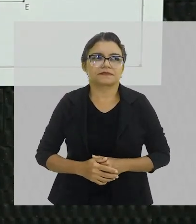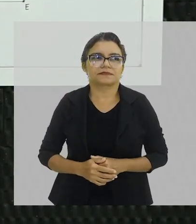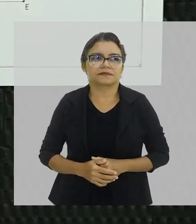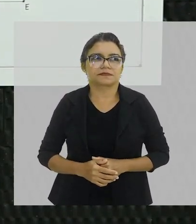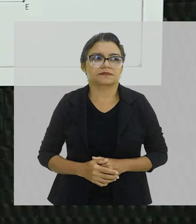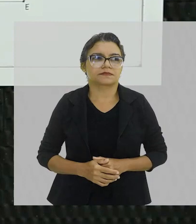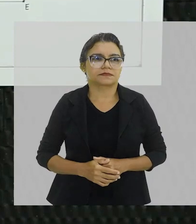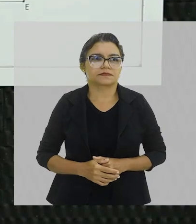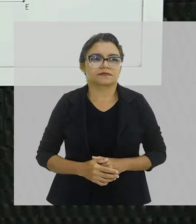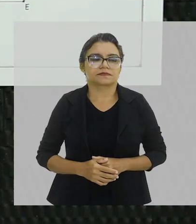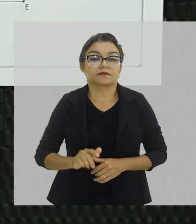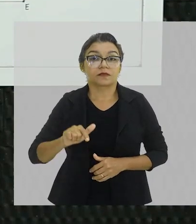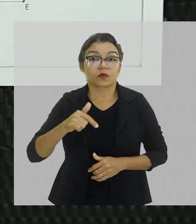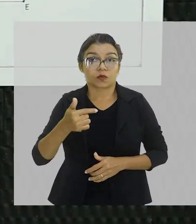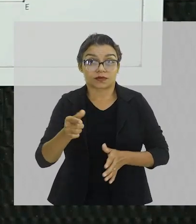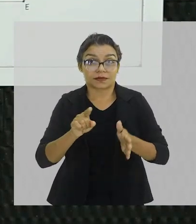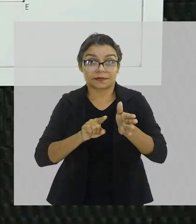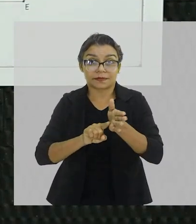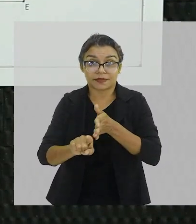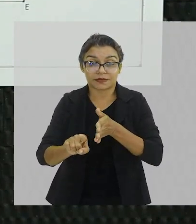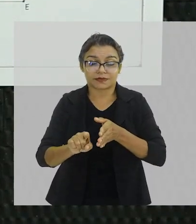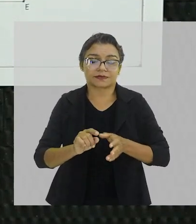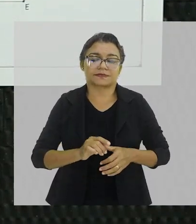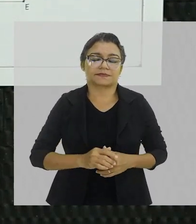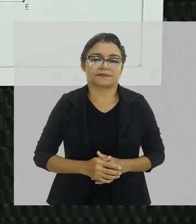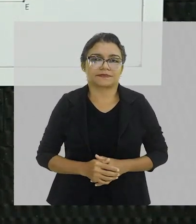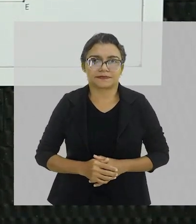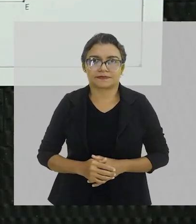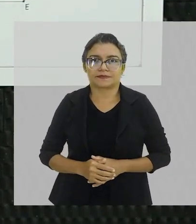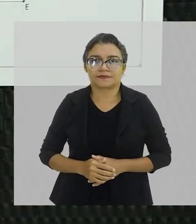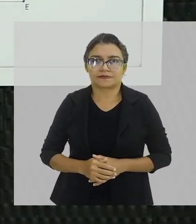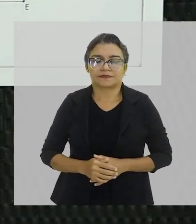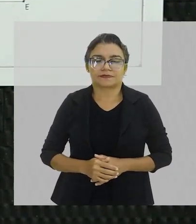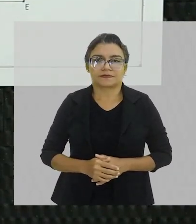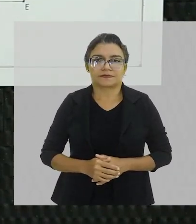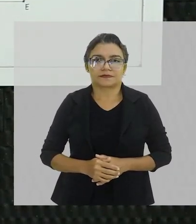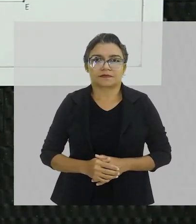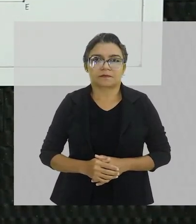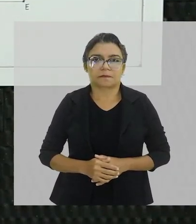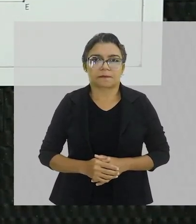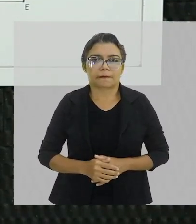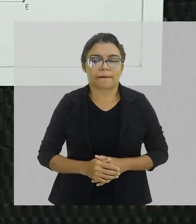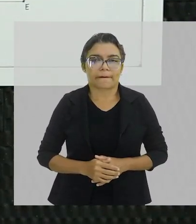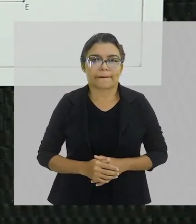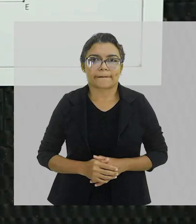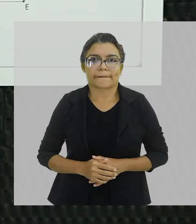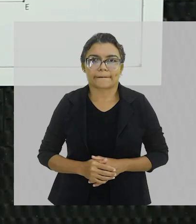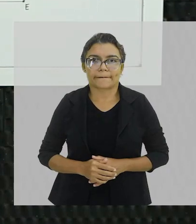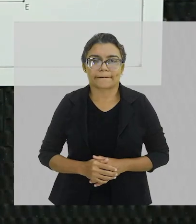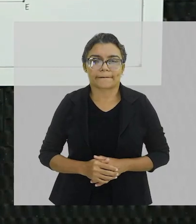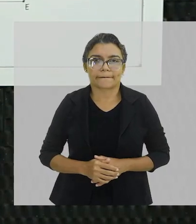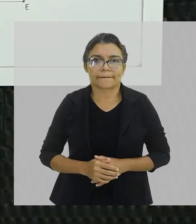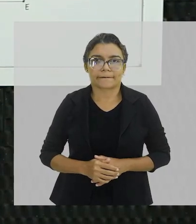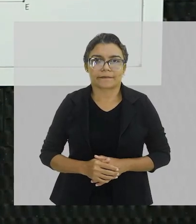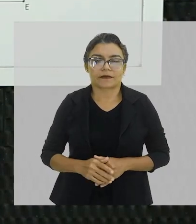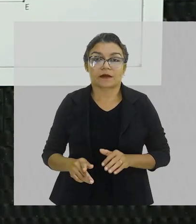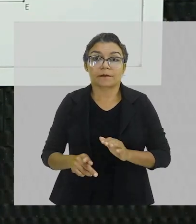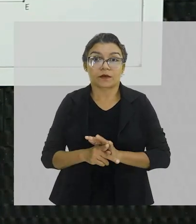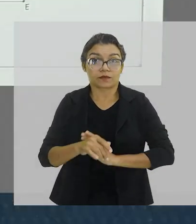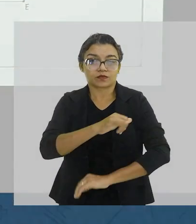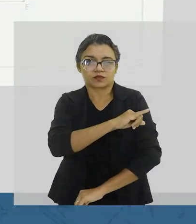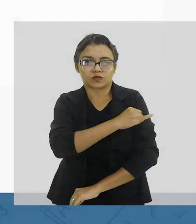Certo, turma? Agora vamos para a próxima questão, tá, da nossa lista. Questão da PUC do Rio de